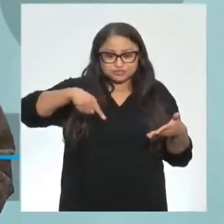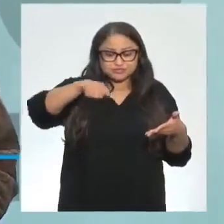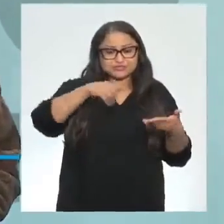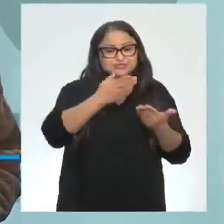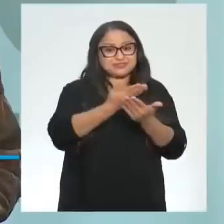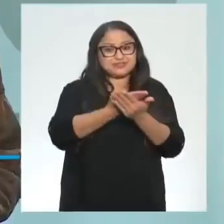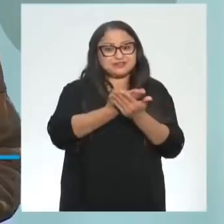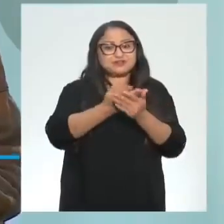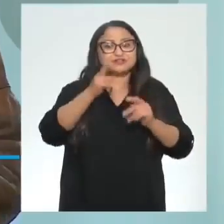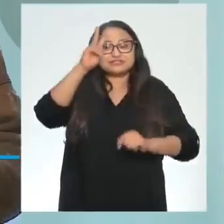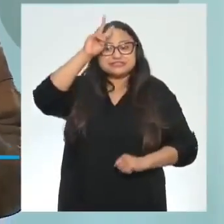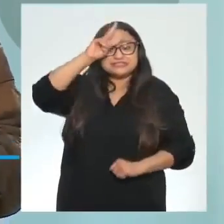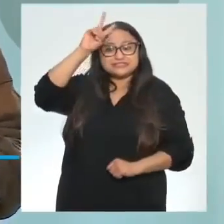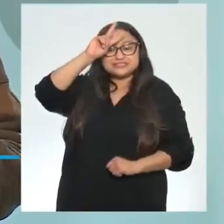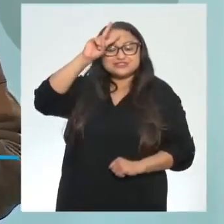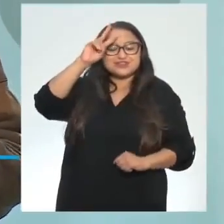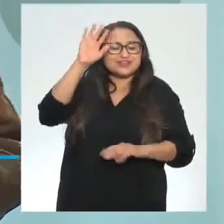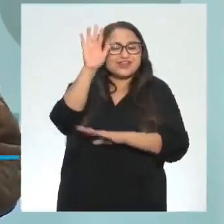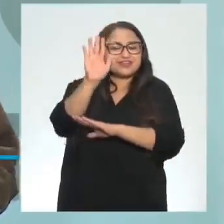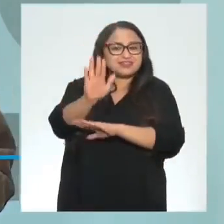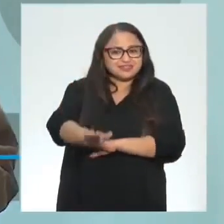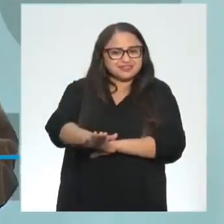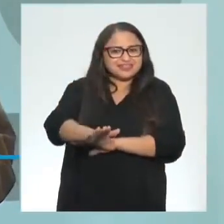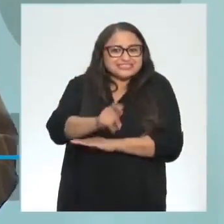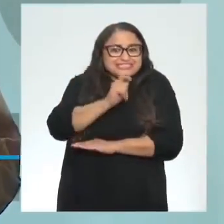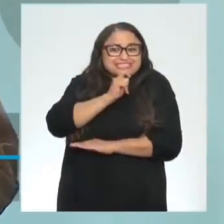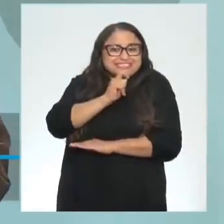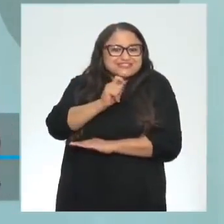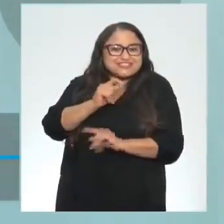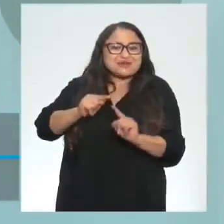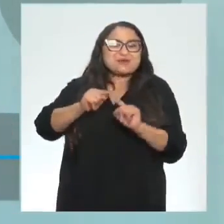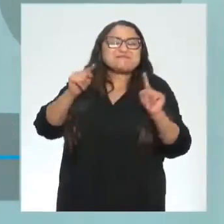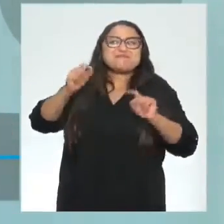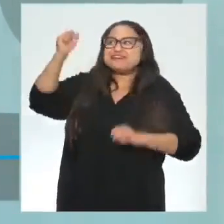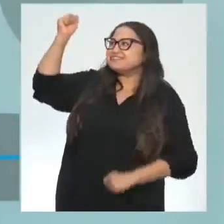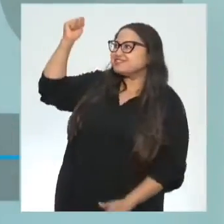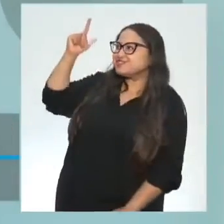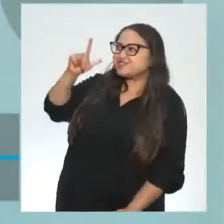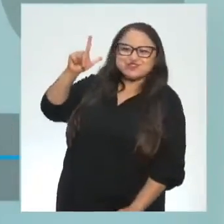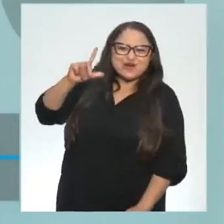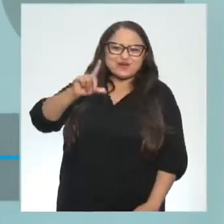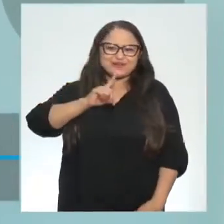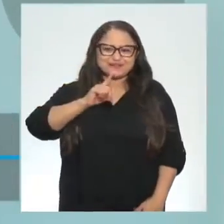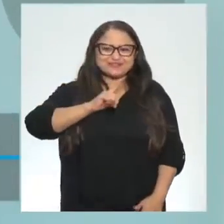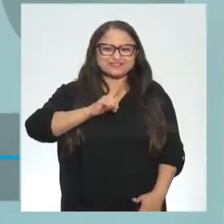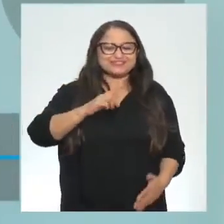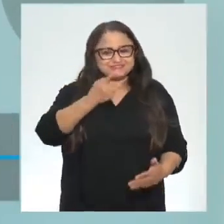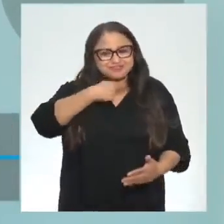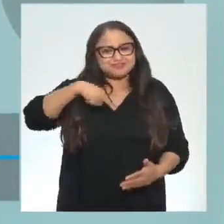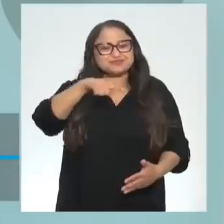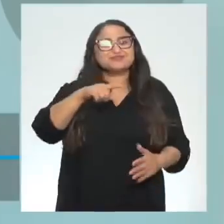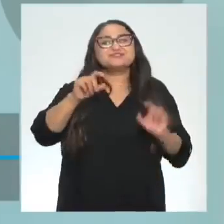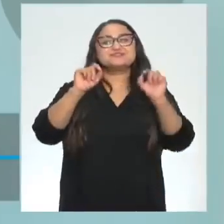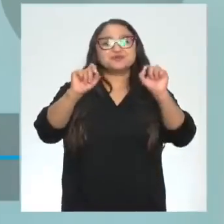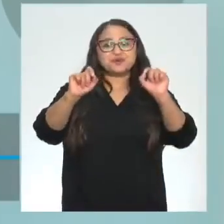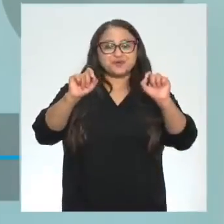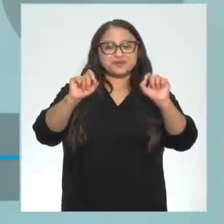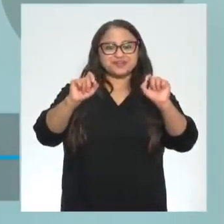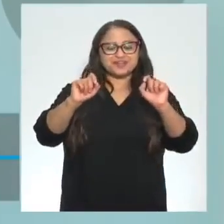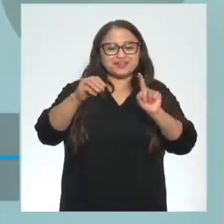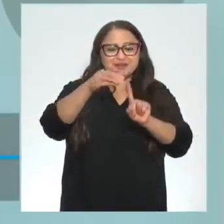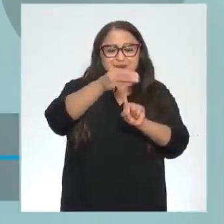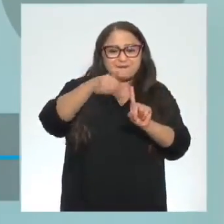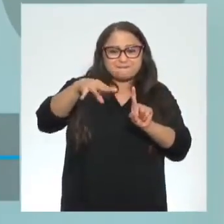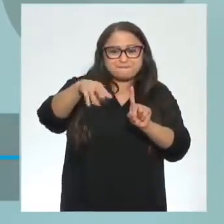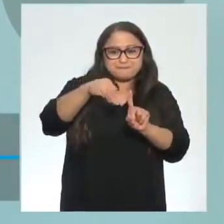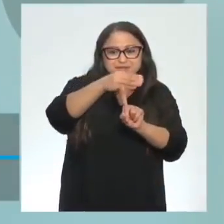aula de história, nessa tarde um pouco frio, mas ensolarada, nós teremos a participação no chatinho